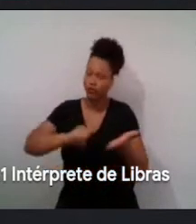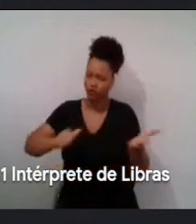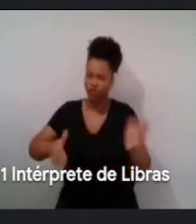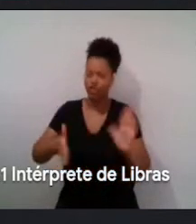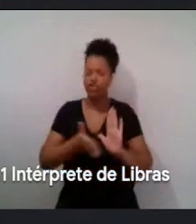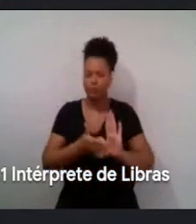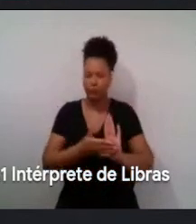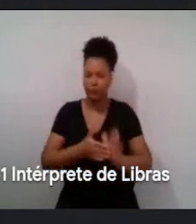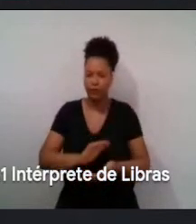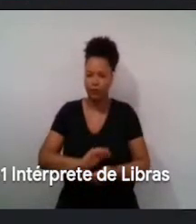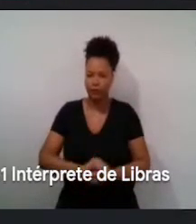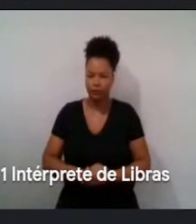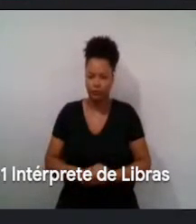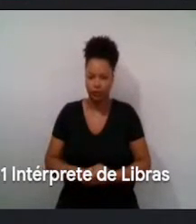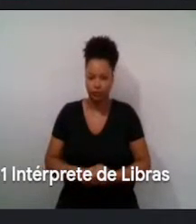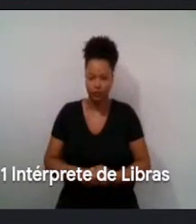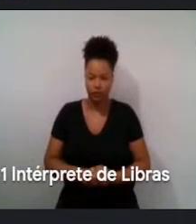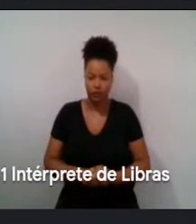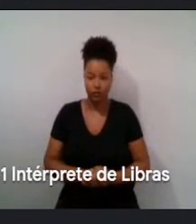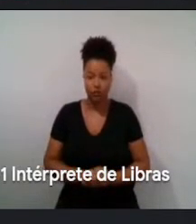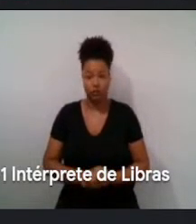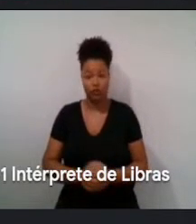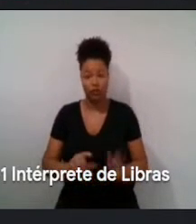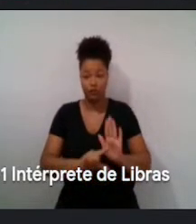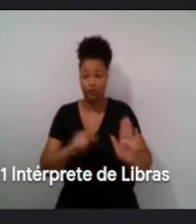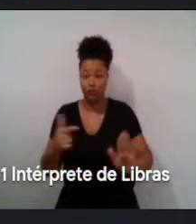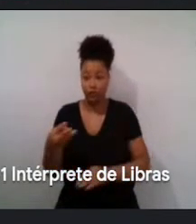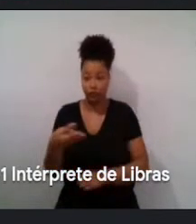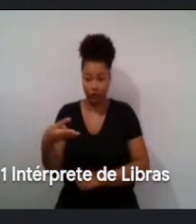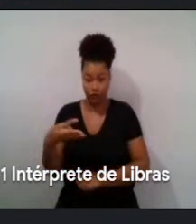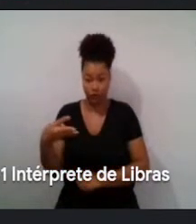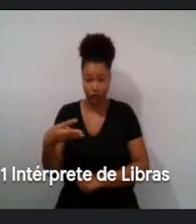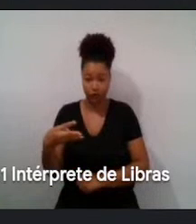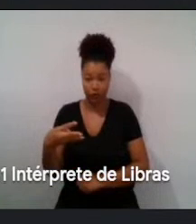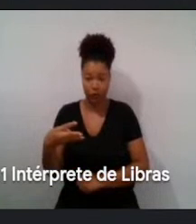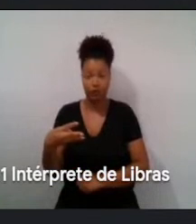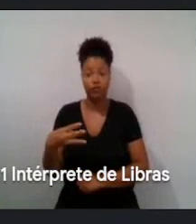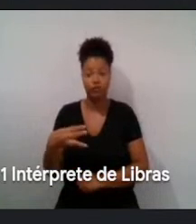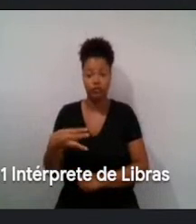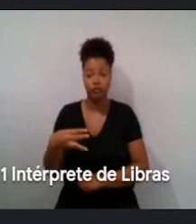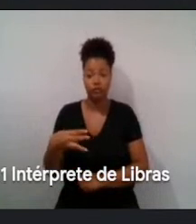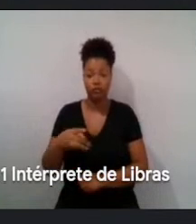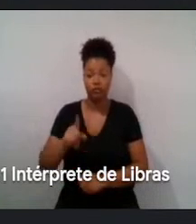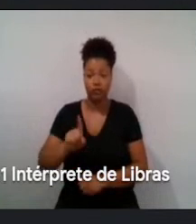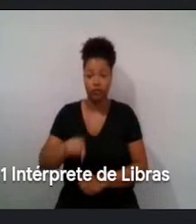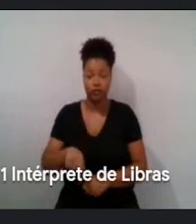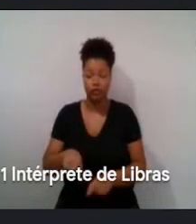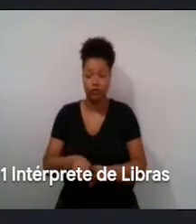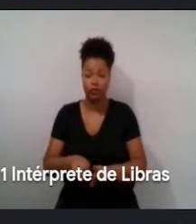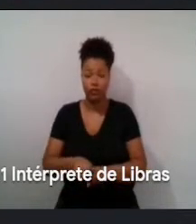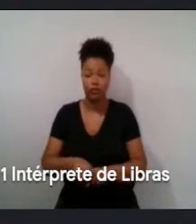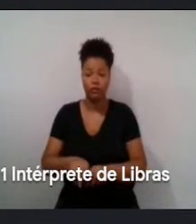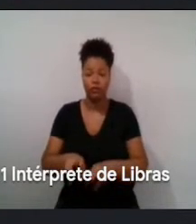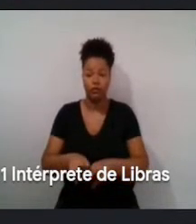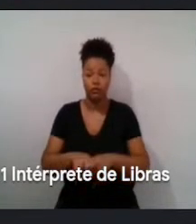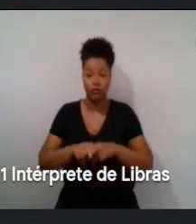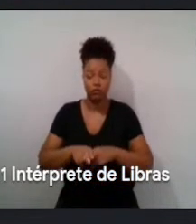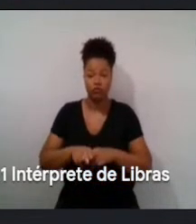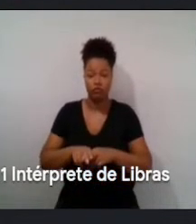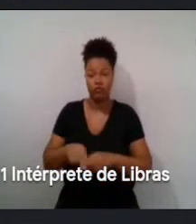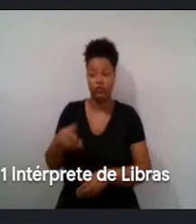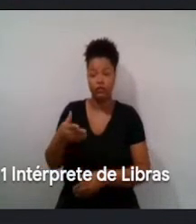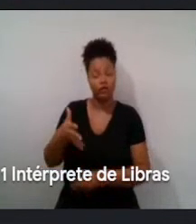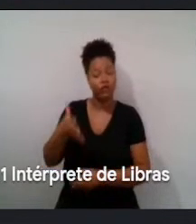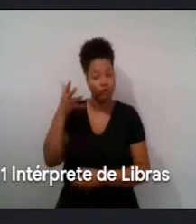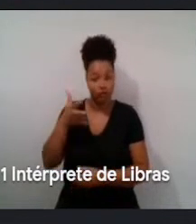pauta. O item 3 também a pedido de sustentação oral. Já convido